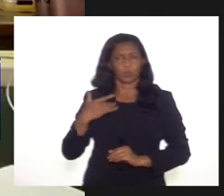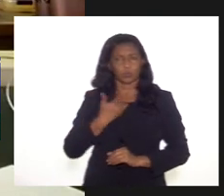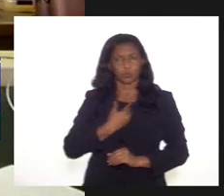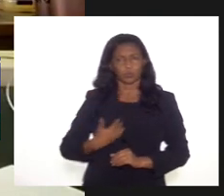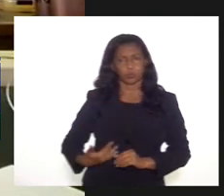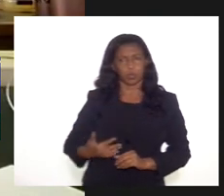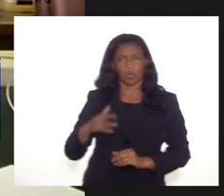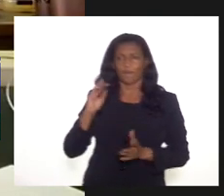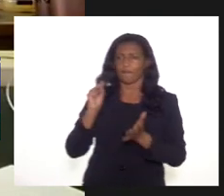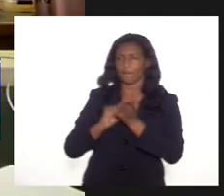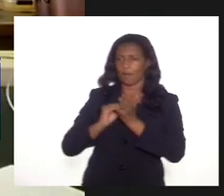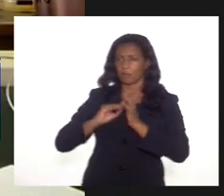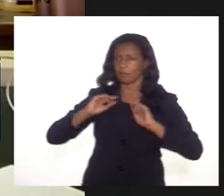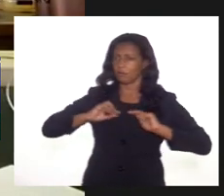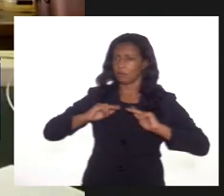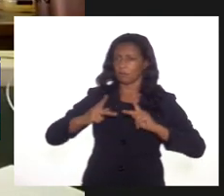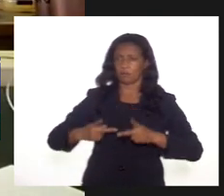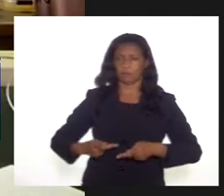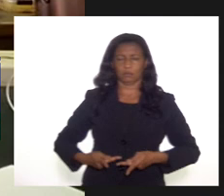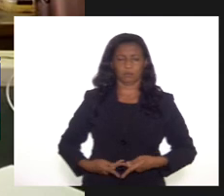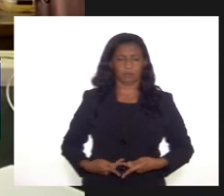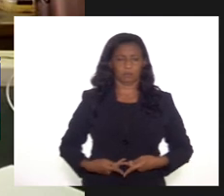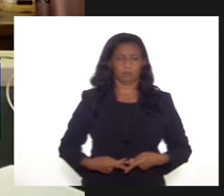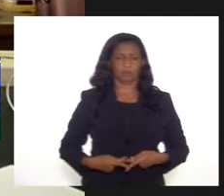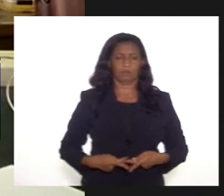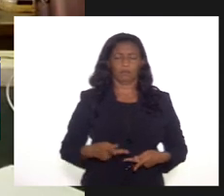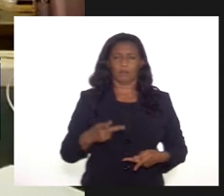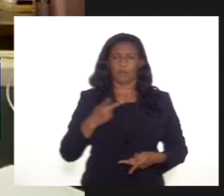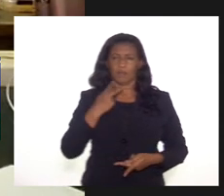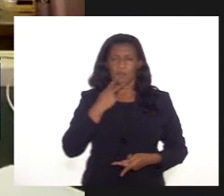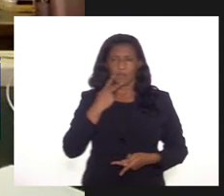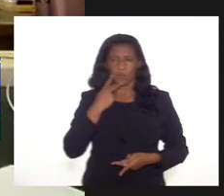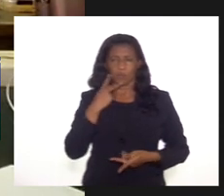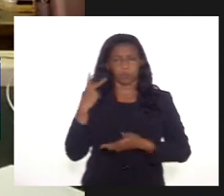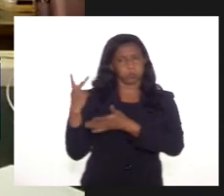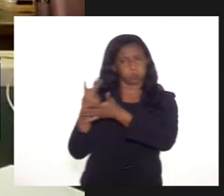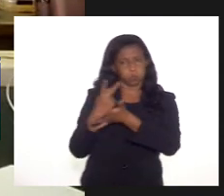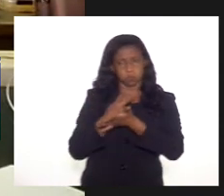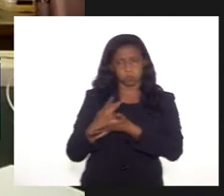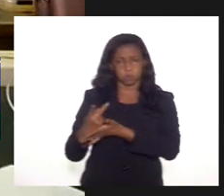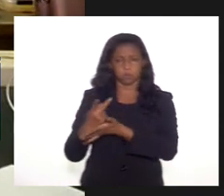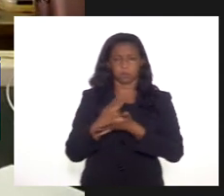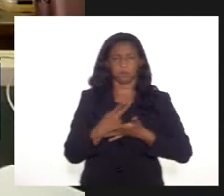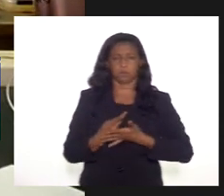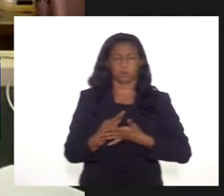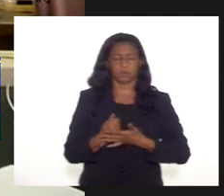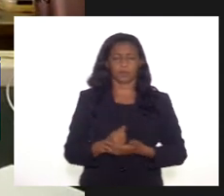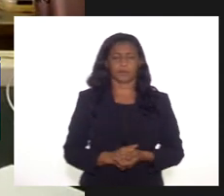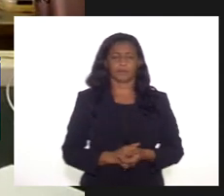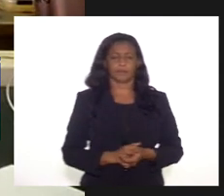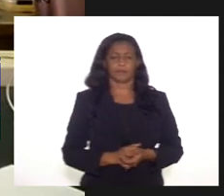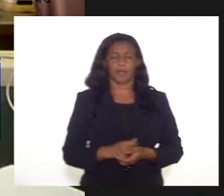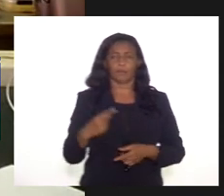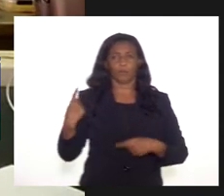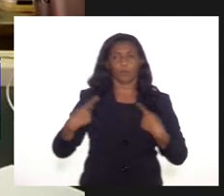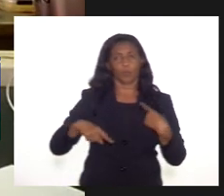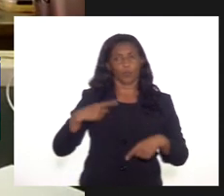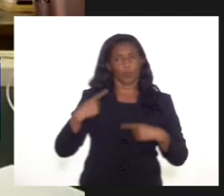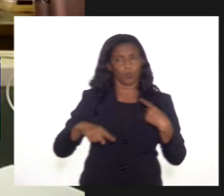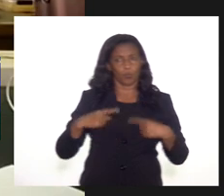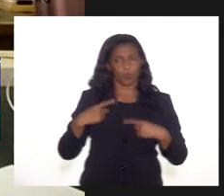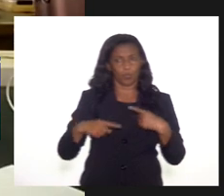desumanidade, não é só inescrupulosidade. isso é política